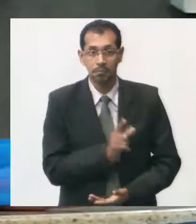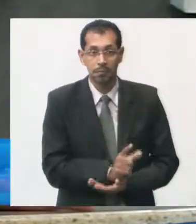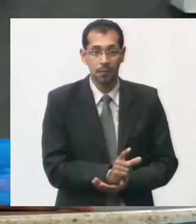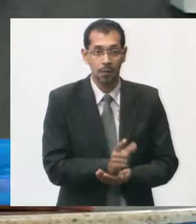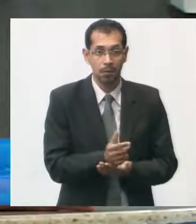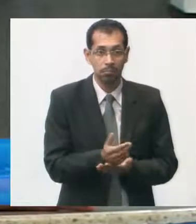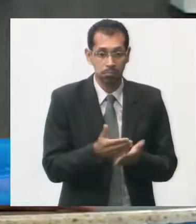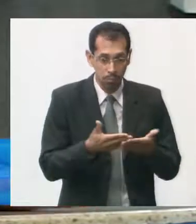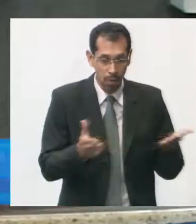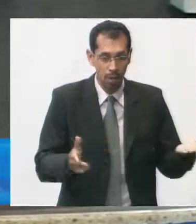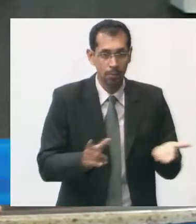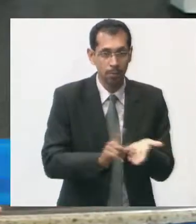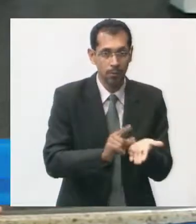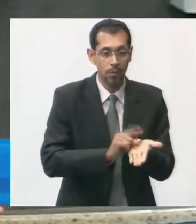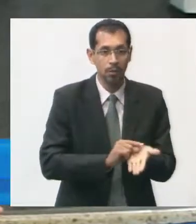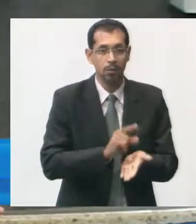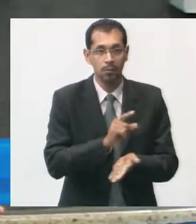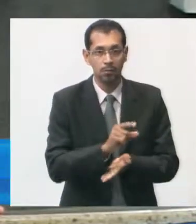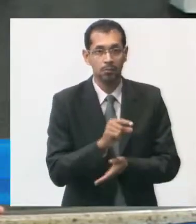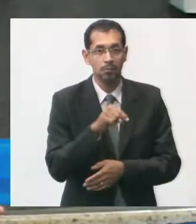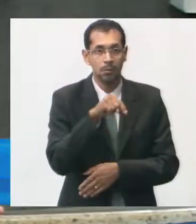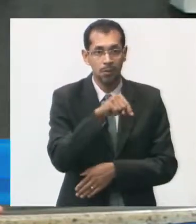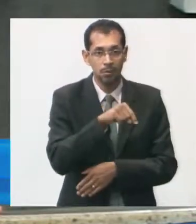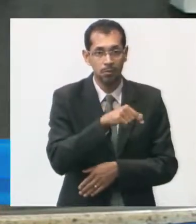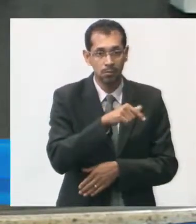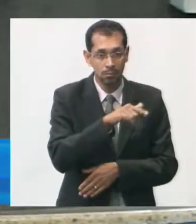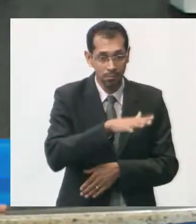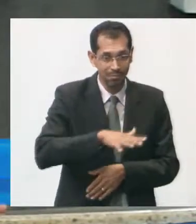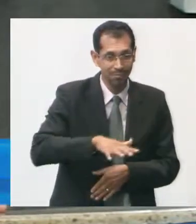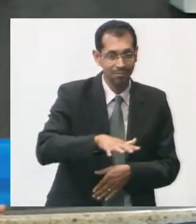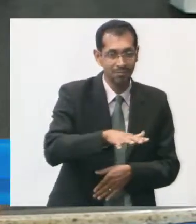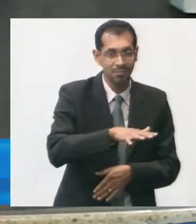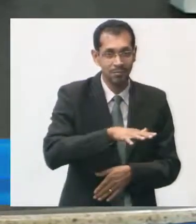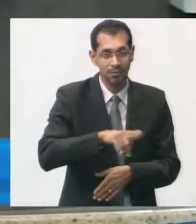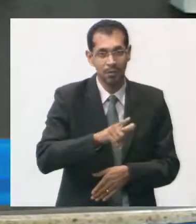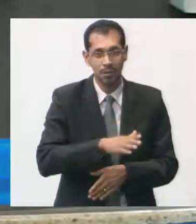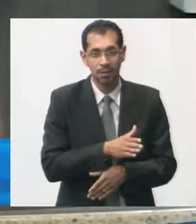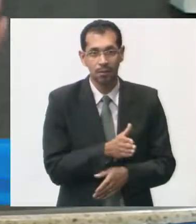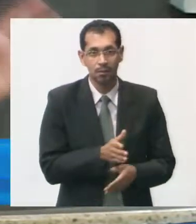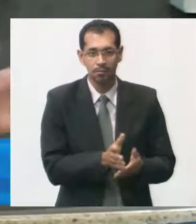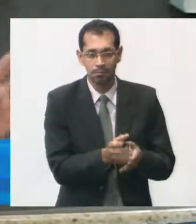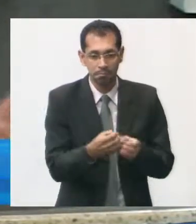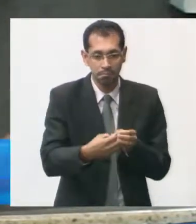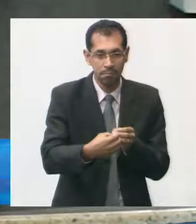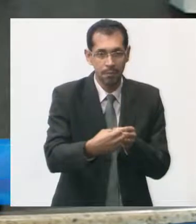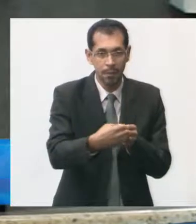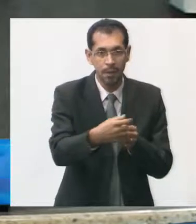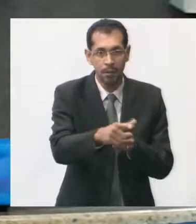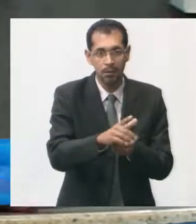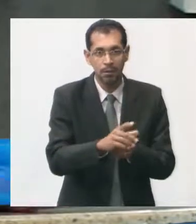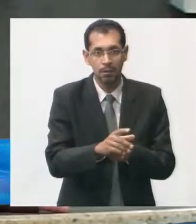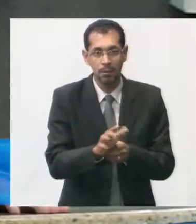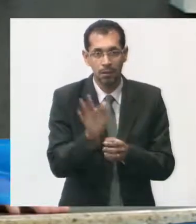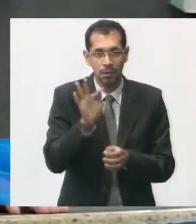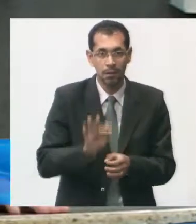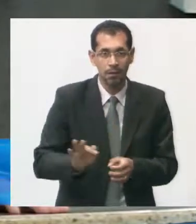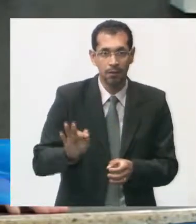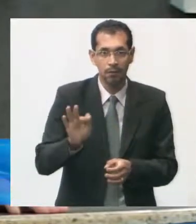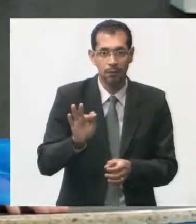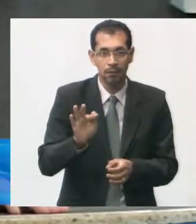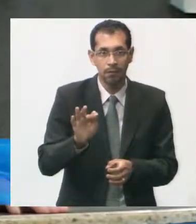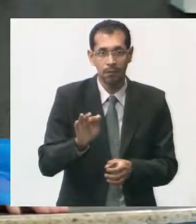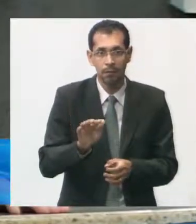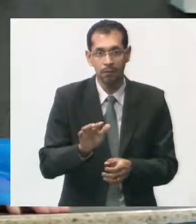de ser colocada no canteiro central, ali das proximidades do Salesiano até a Leitão da Silva.